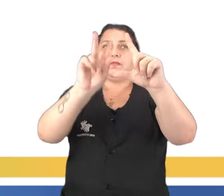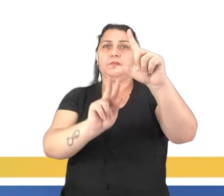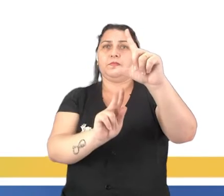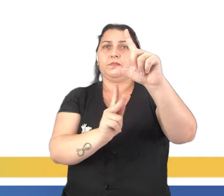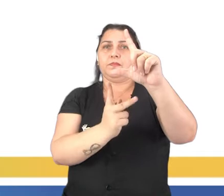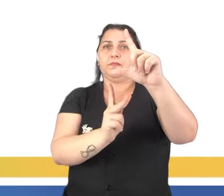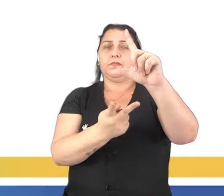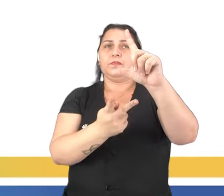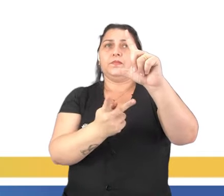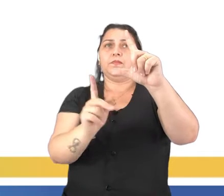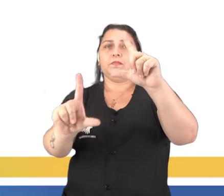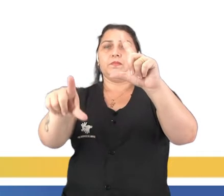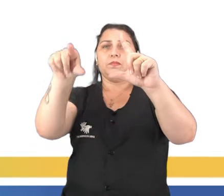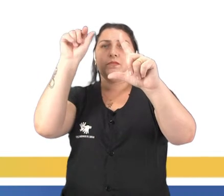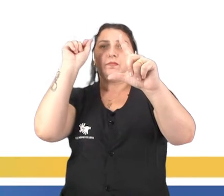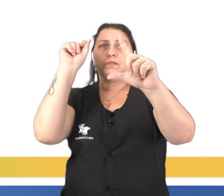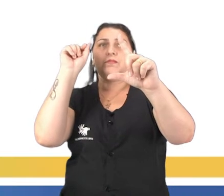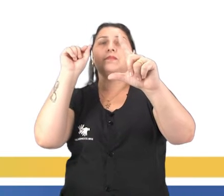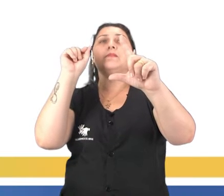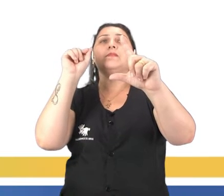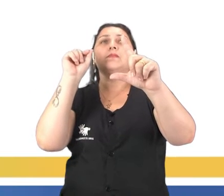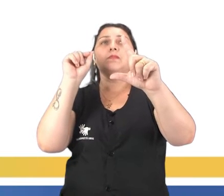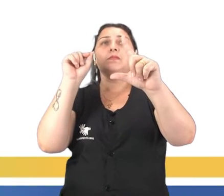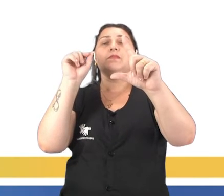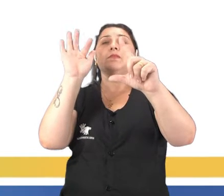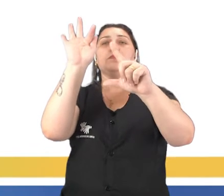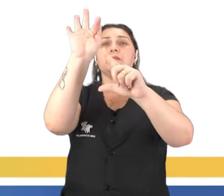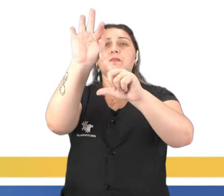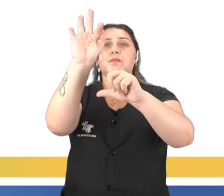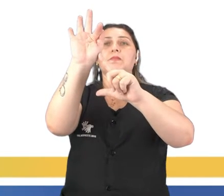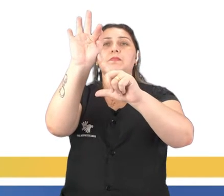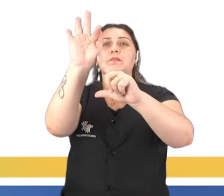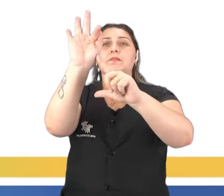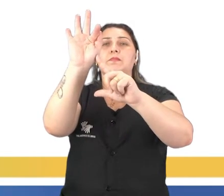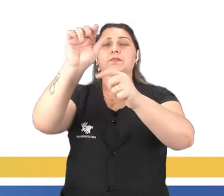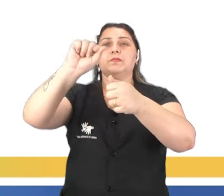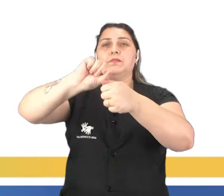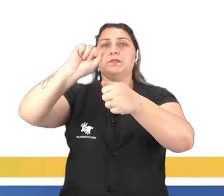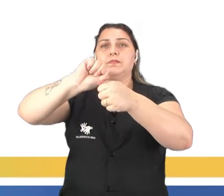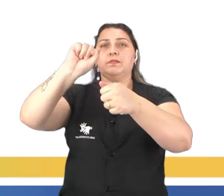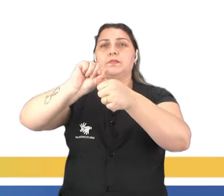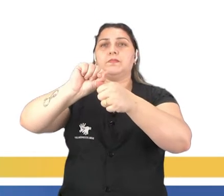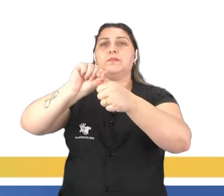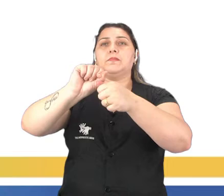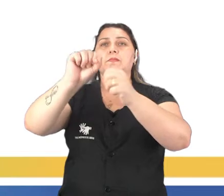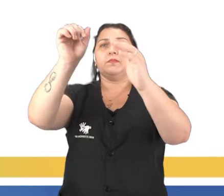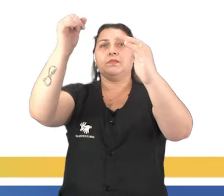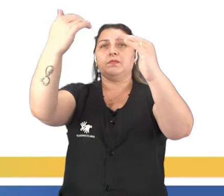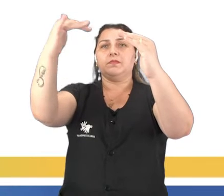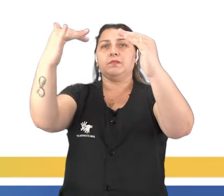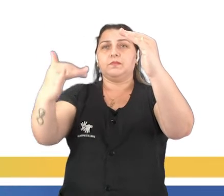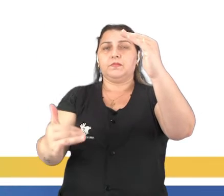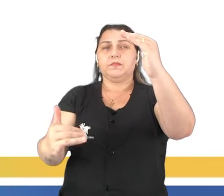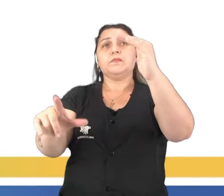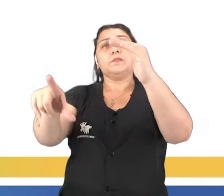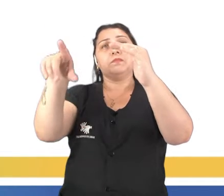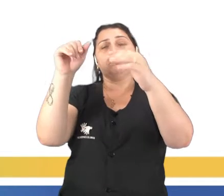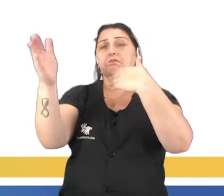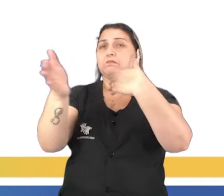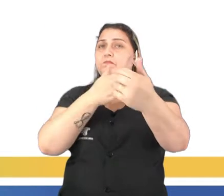H. Escolhemos o vértice F aí para fazer essa decomposição, mas poderíamos ter escolhido